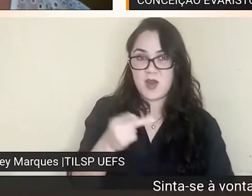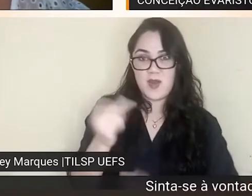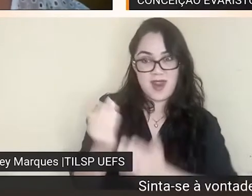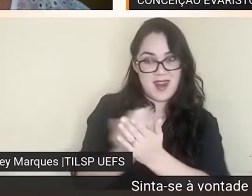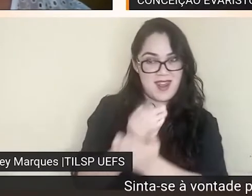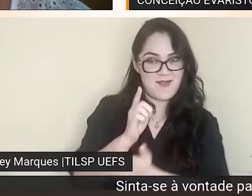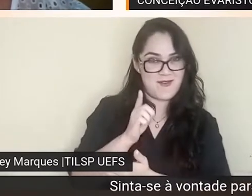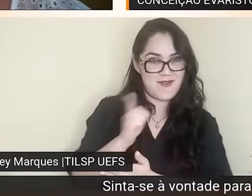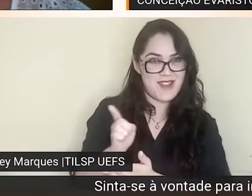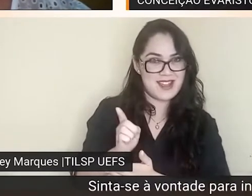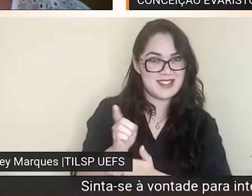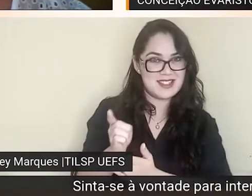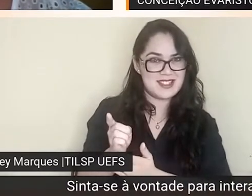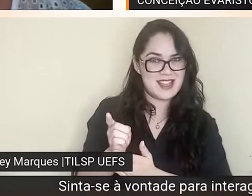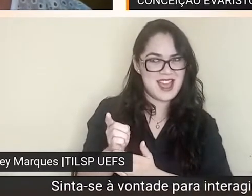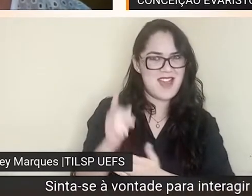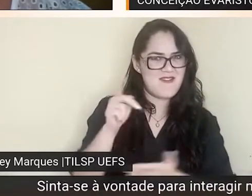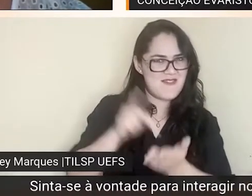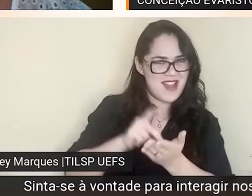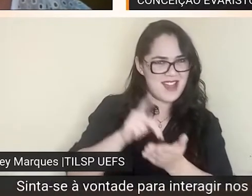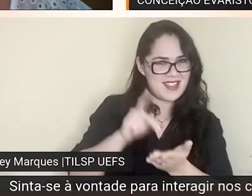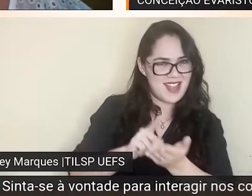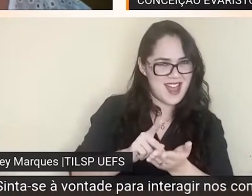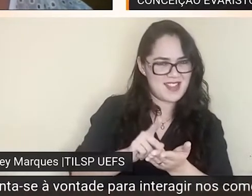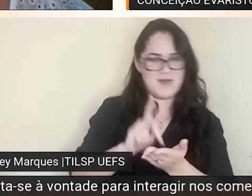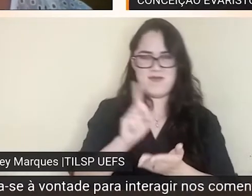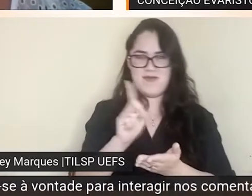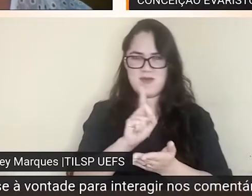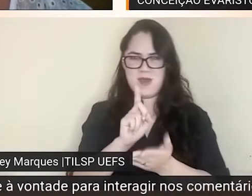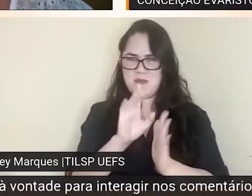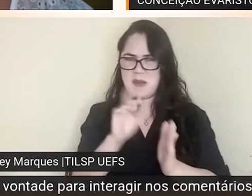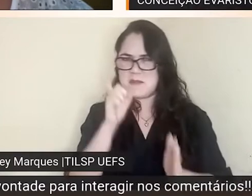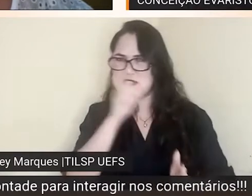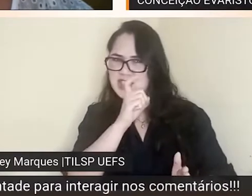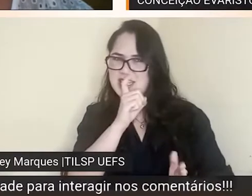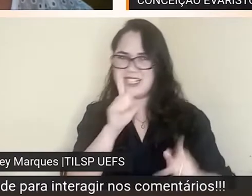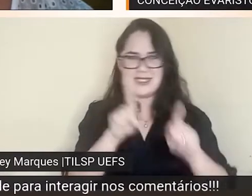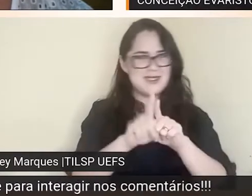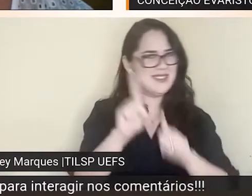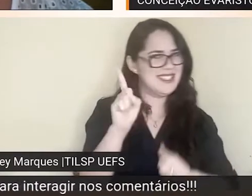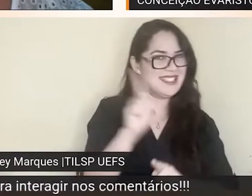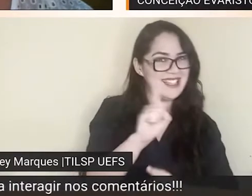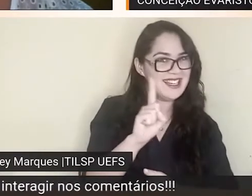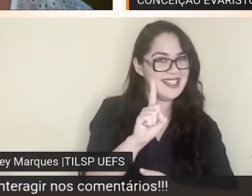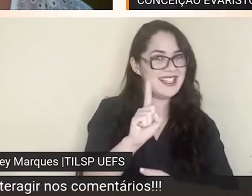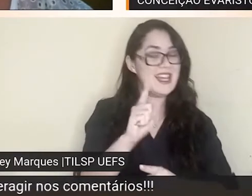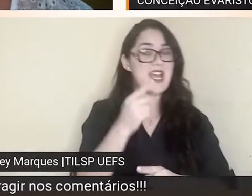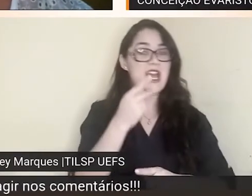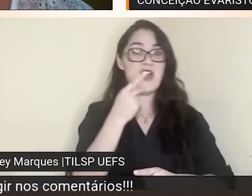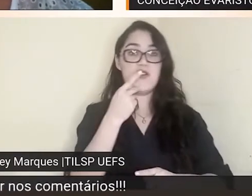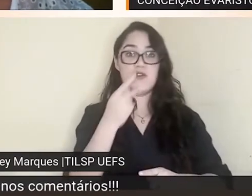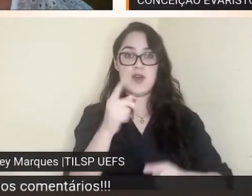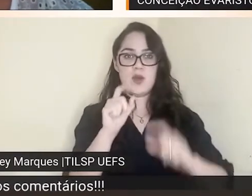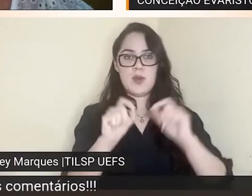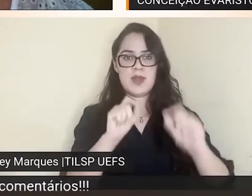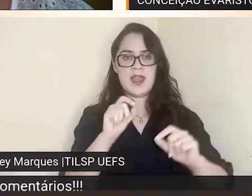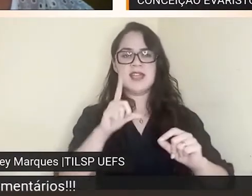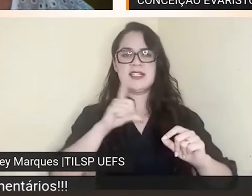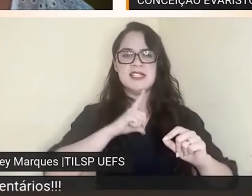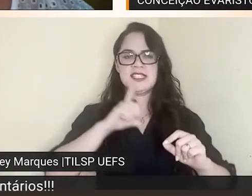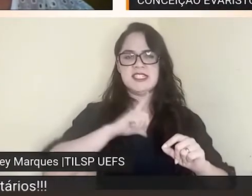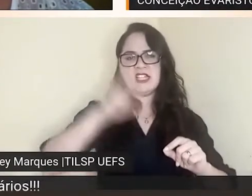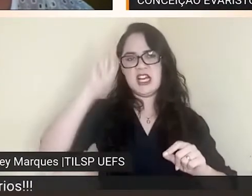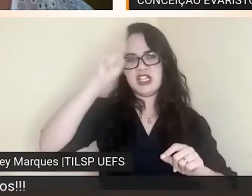está no Beco da Memória é mentira. Eu tenho dito que lá são ficções,